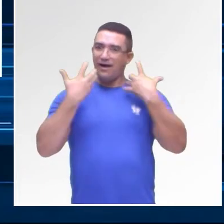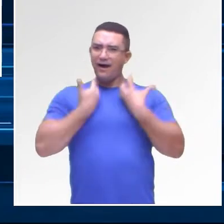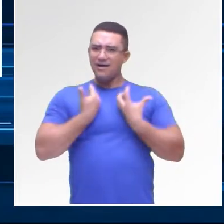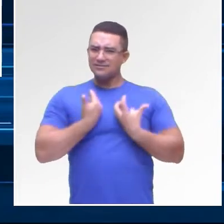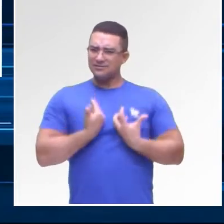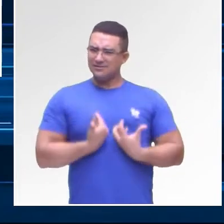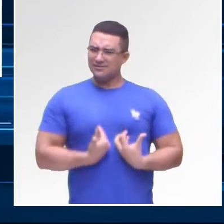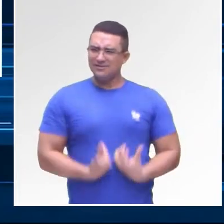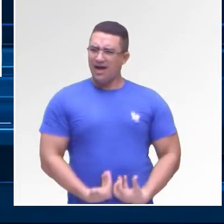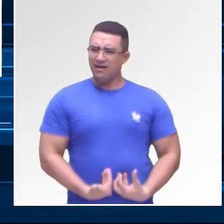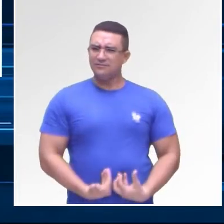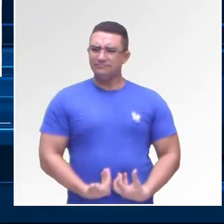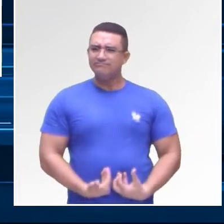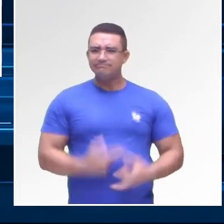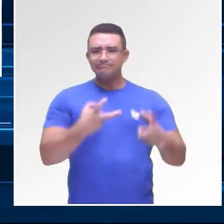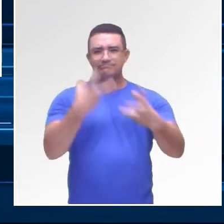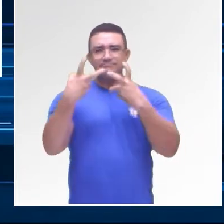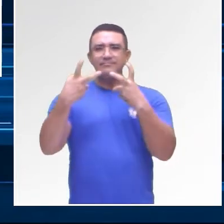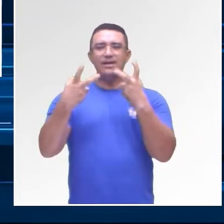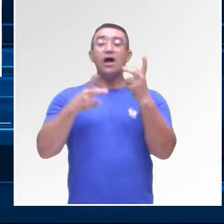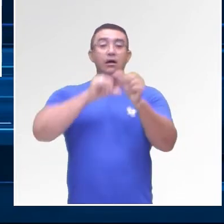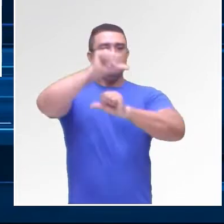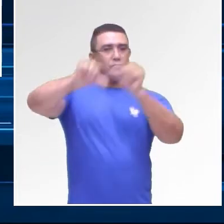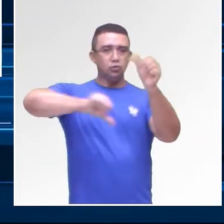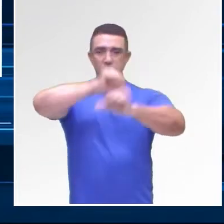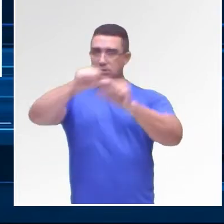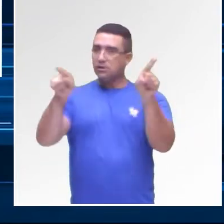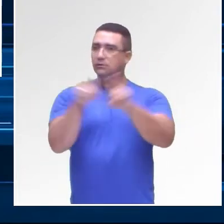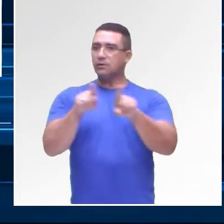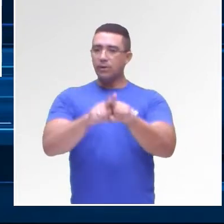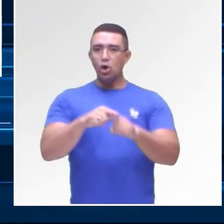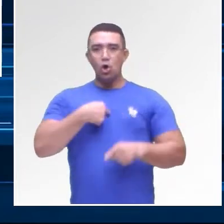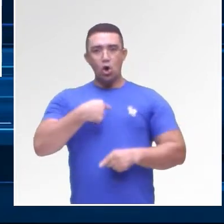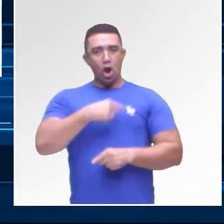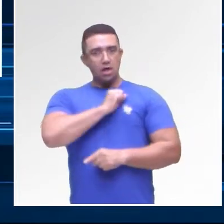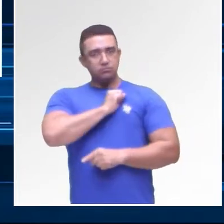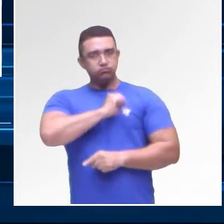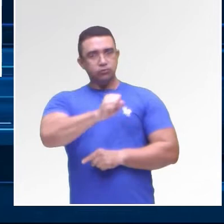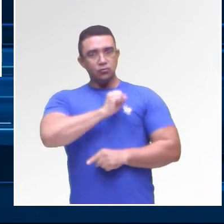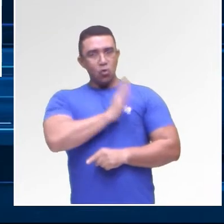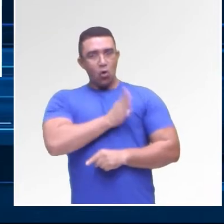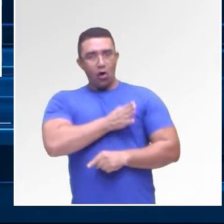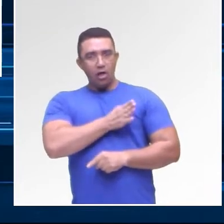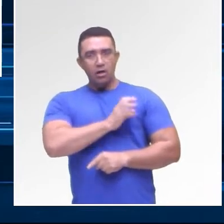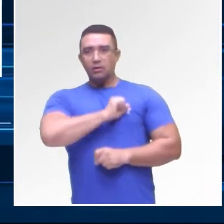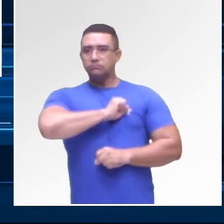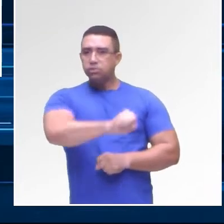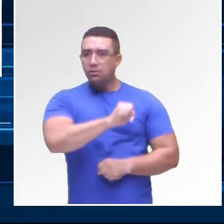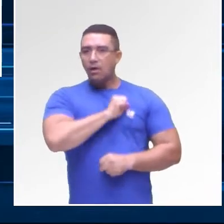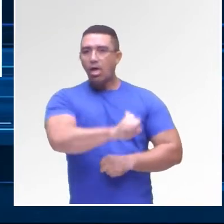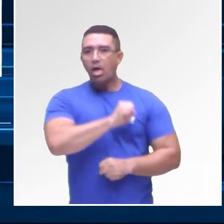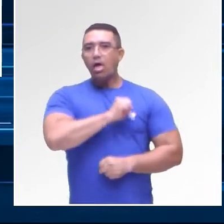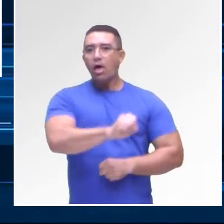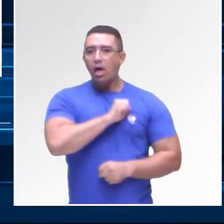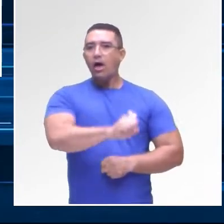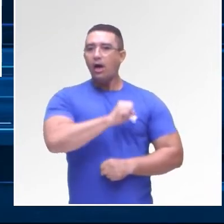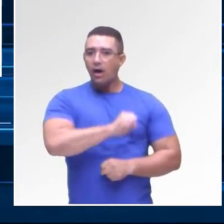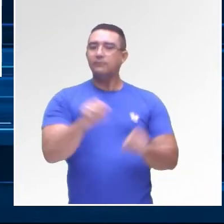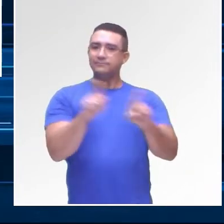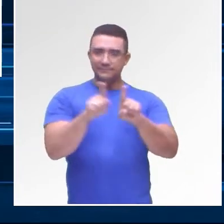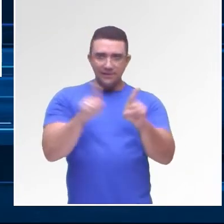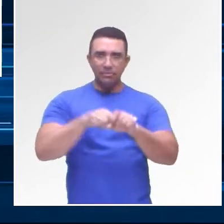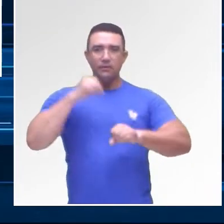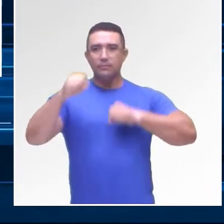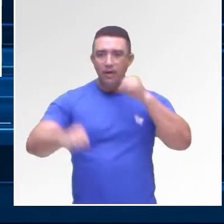quais são as mudanças. Nós temos o aumento da frequência cardíaca, correto? Porque quando a gente se movimenta, o nosso coração ele